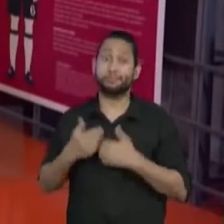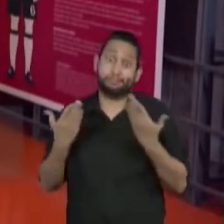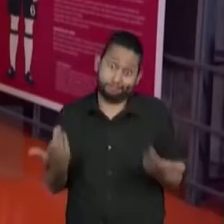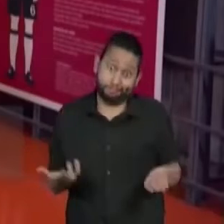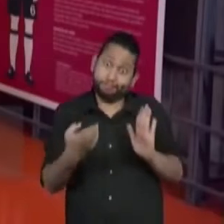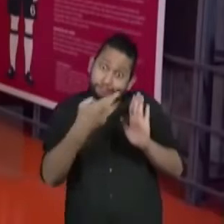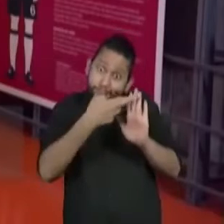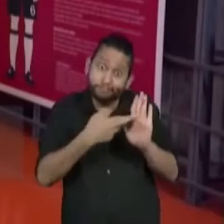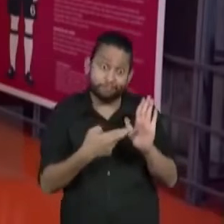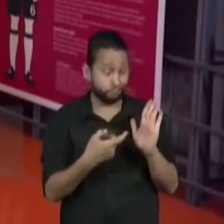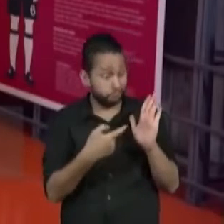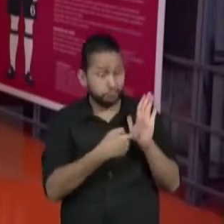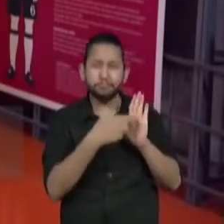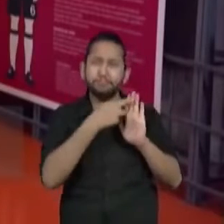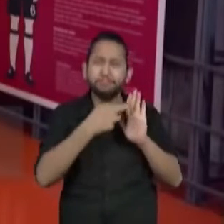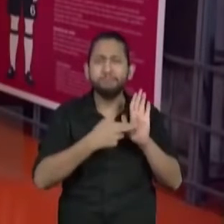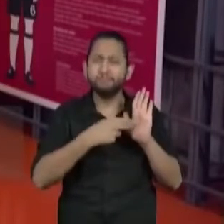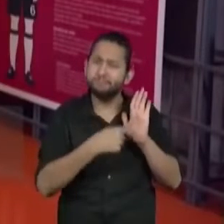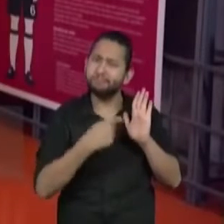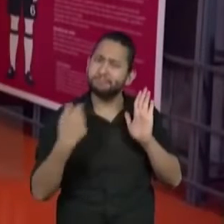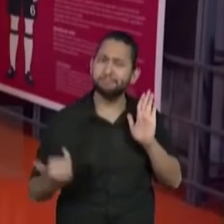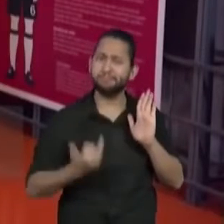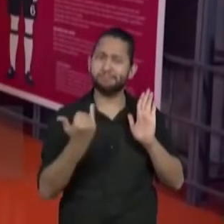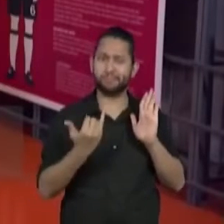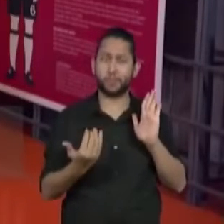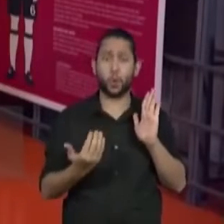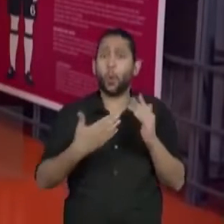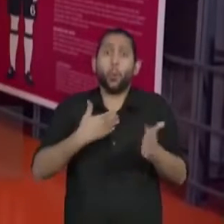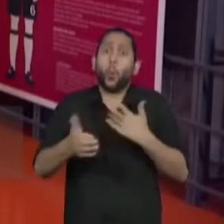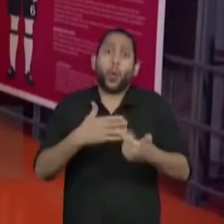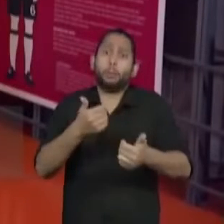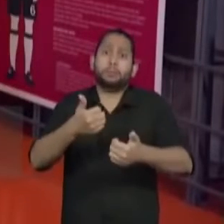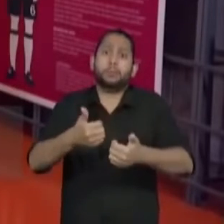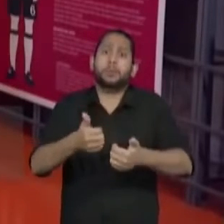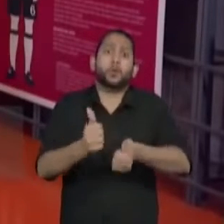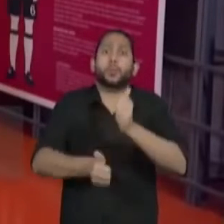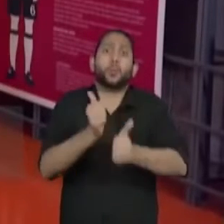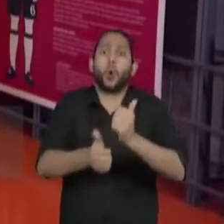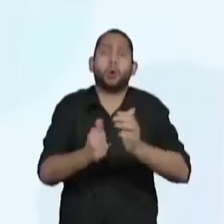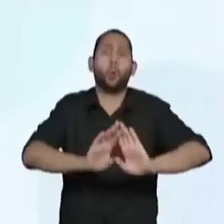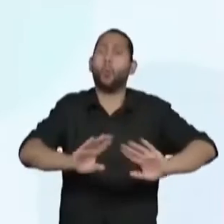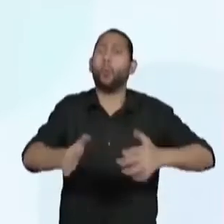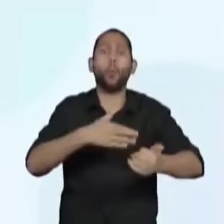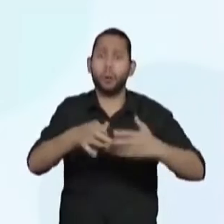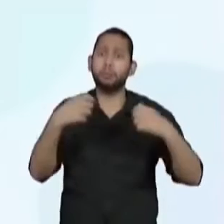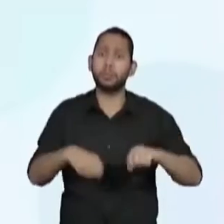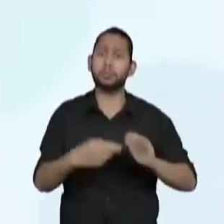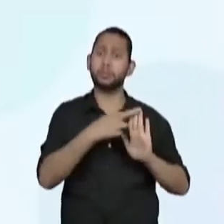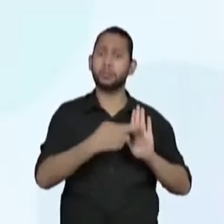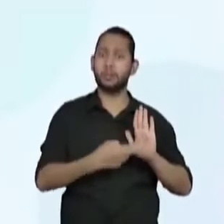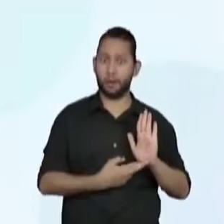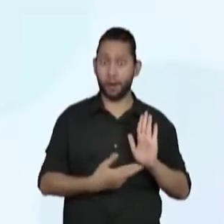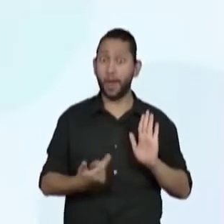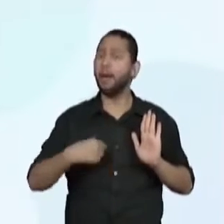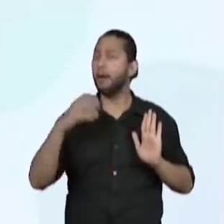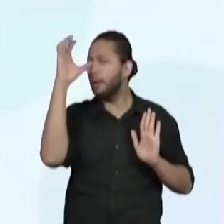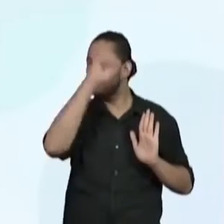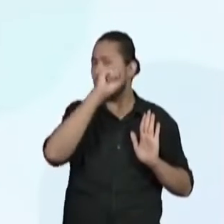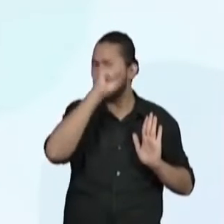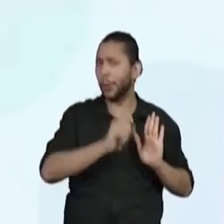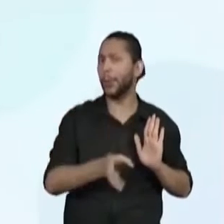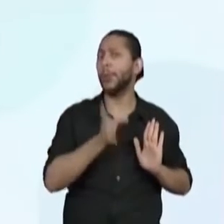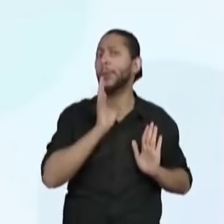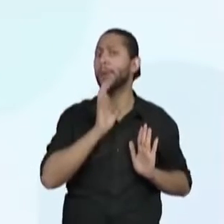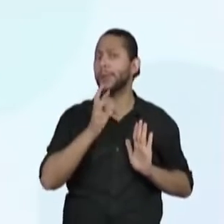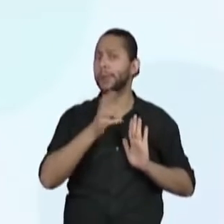mesmo, as regras são muito importantes em qualquer esporte, na verdade, né, Pro? Isso, vamos lá, Fran? Vamos, então regra número